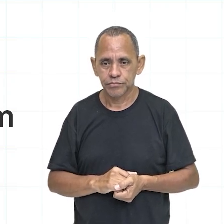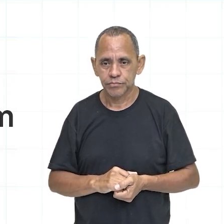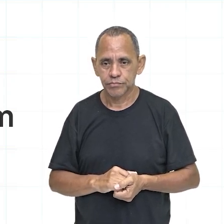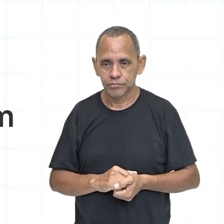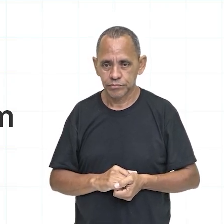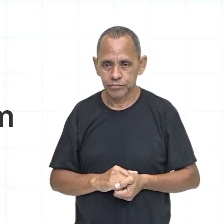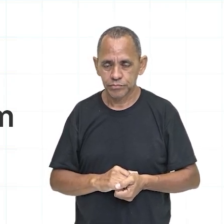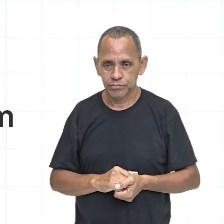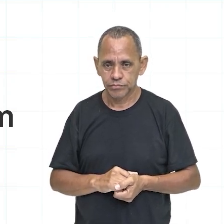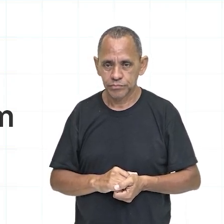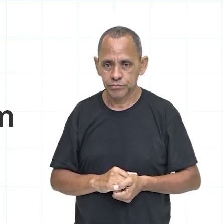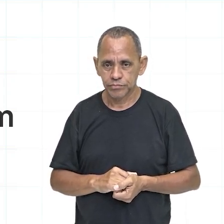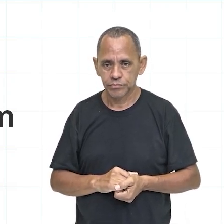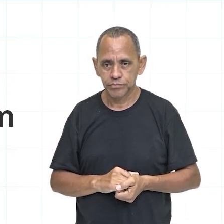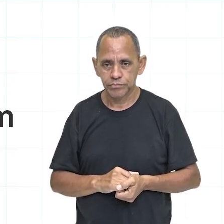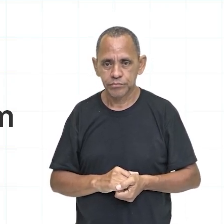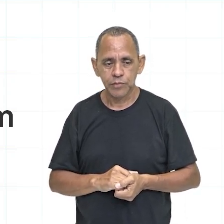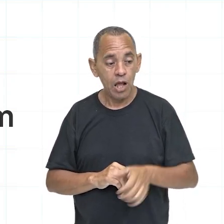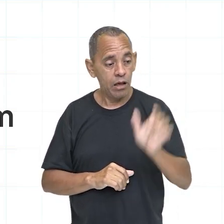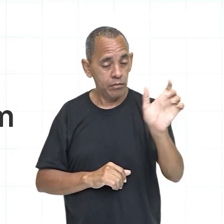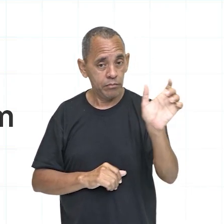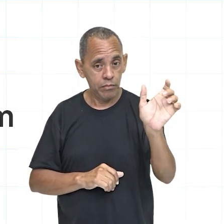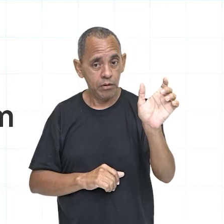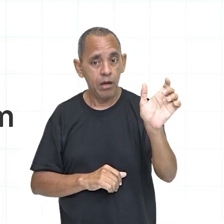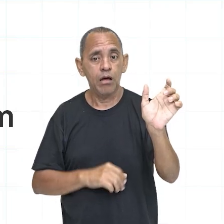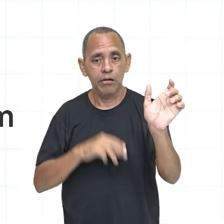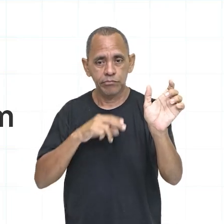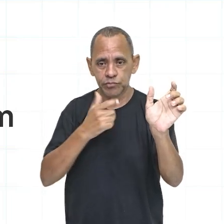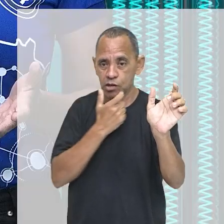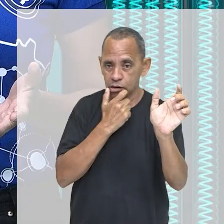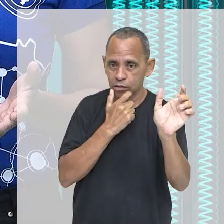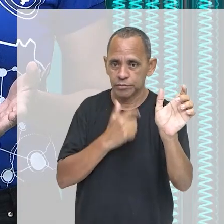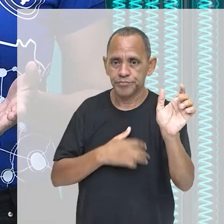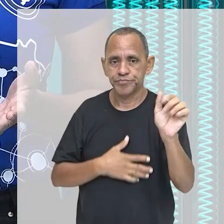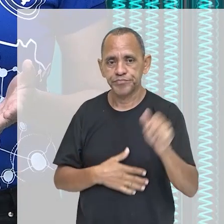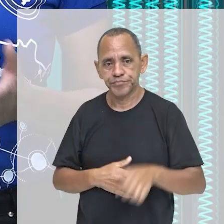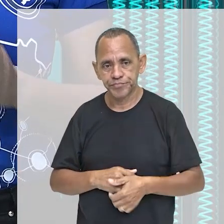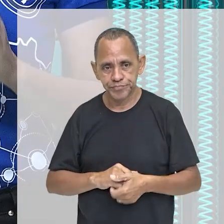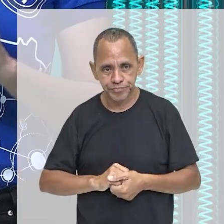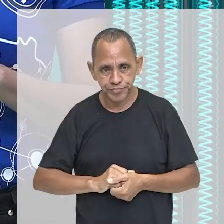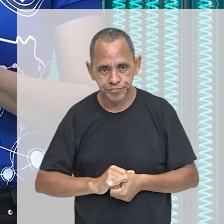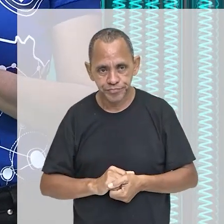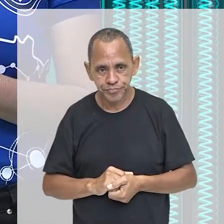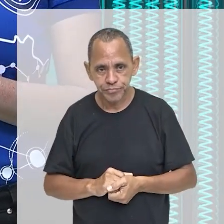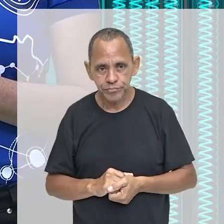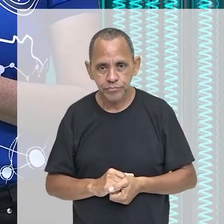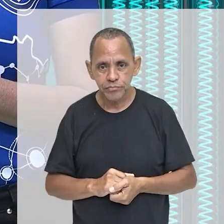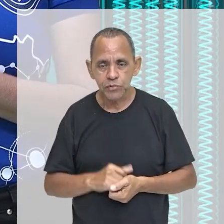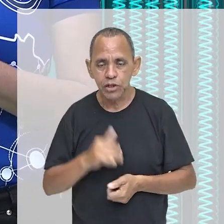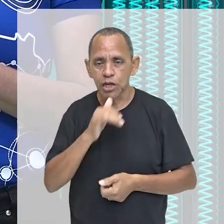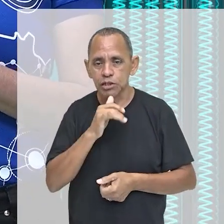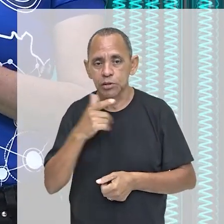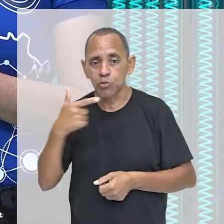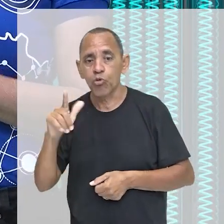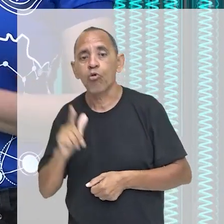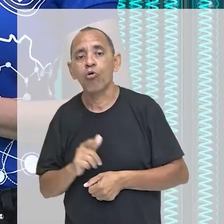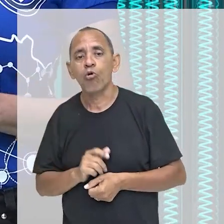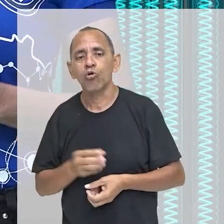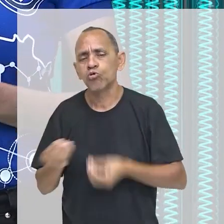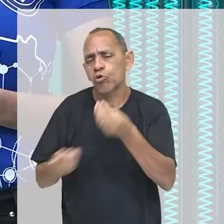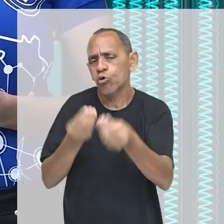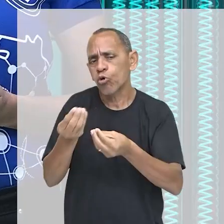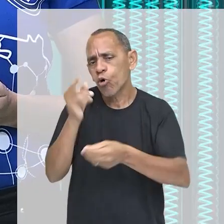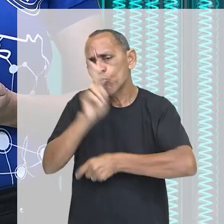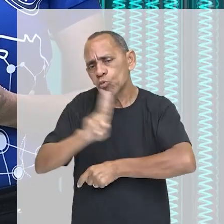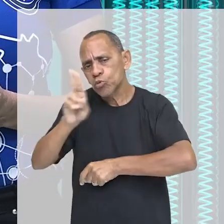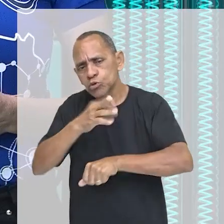even though, nevertheless, yet. Vamos ver o exemplo aqui junto comigo, como é que a gente pode aplicar estas conjunções